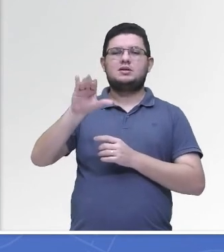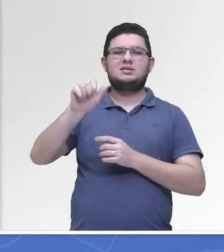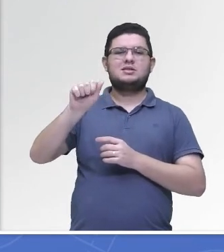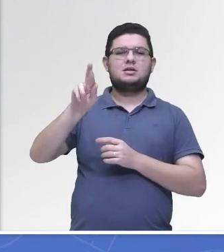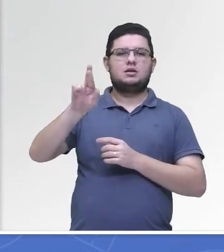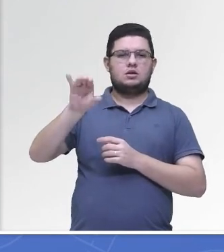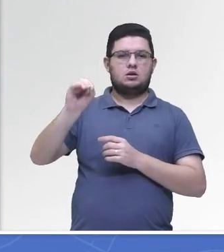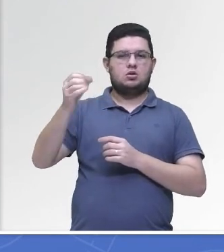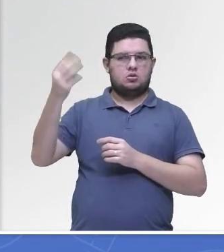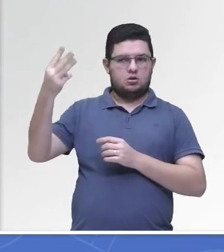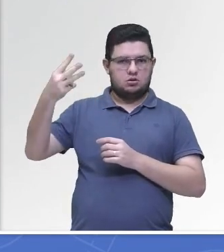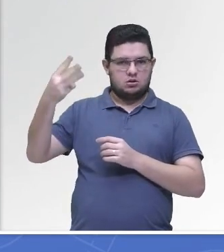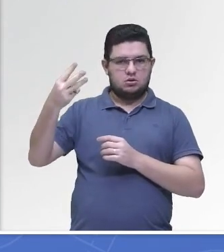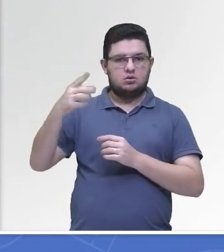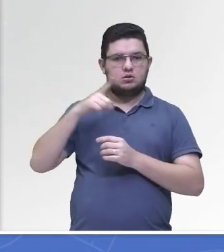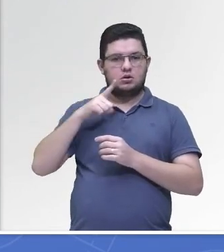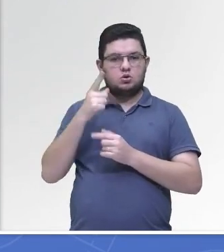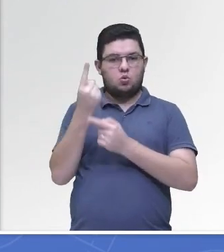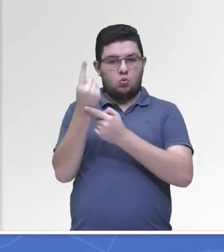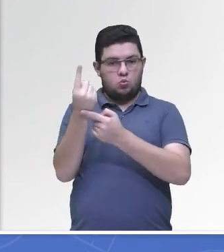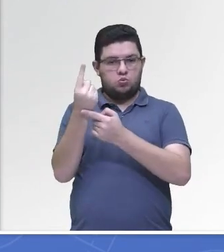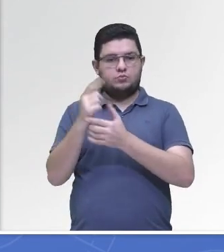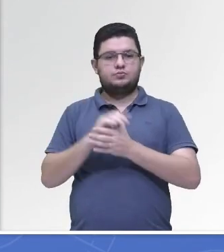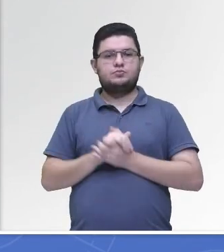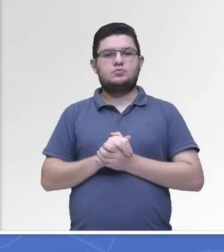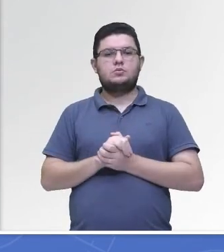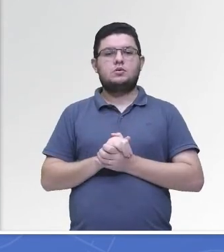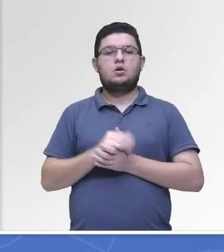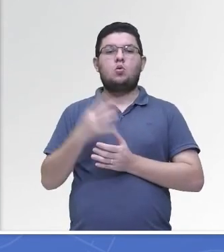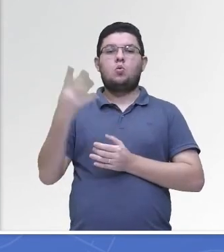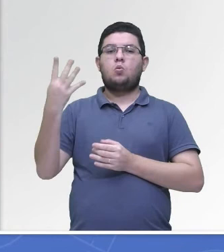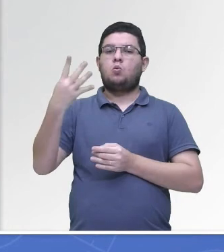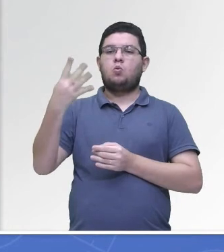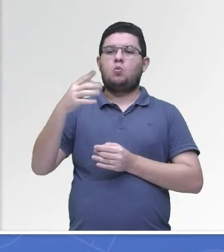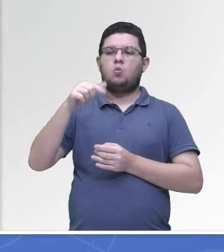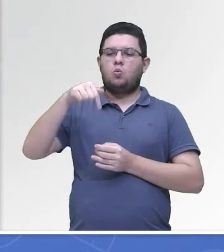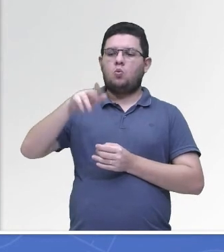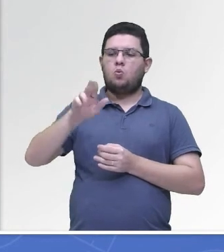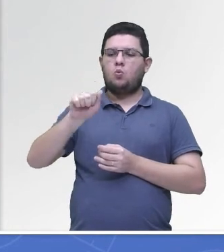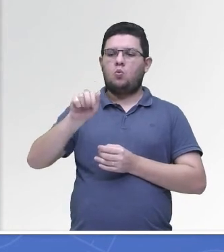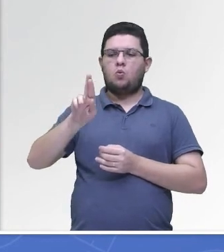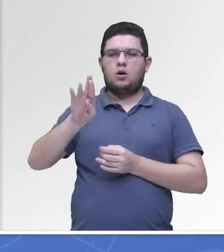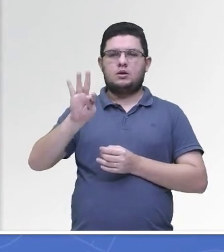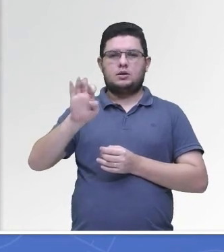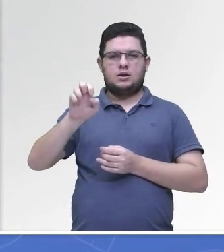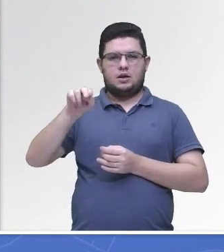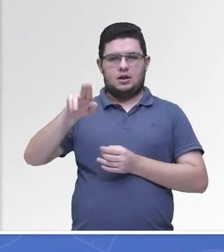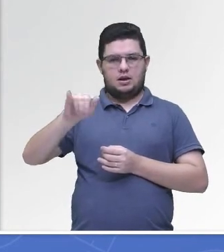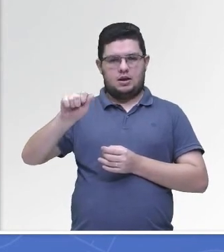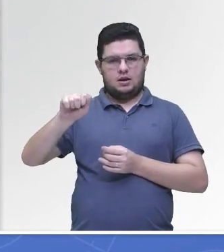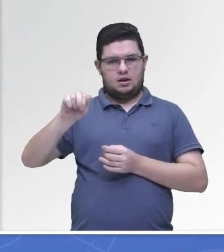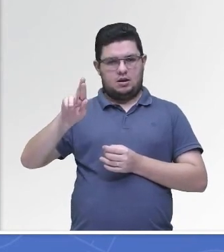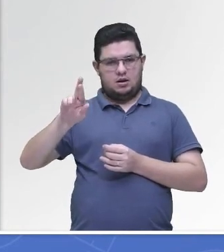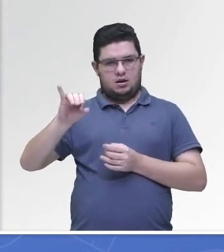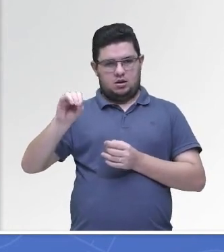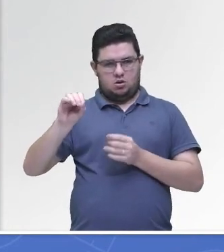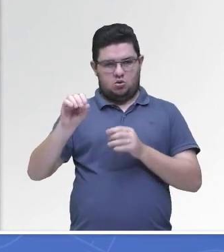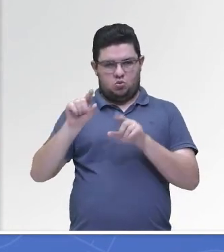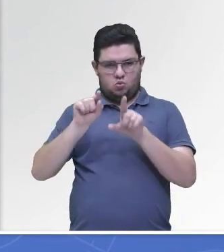quantos? Somente 1, que é esse aqui. E carbono quaternário tem quantos? Somente 1